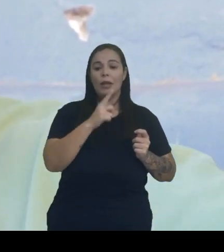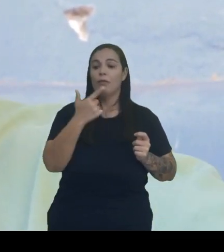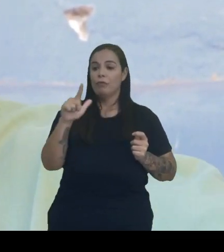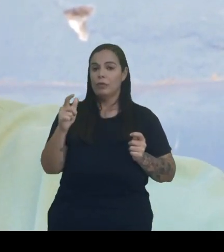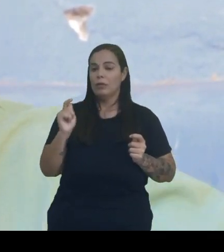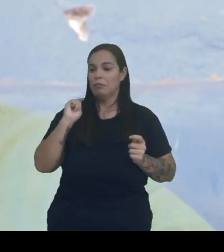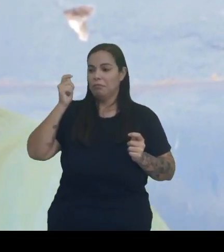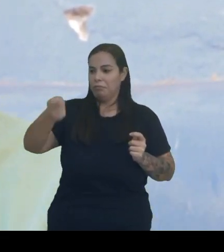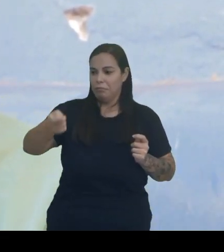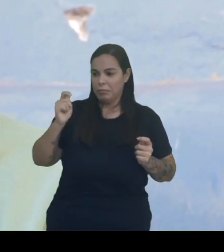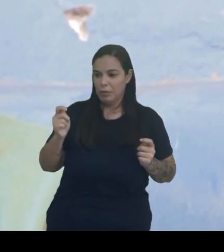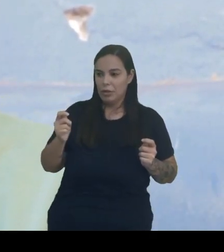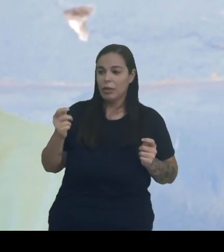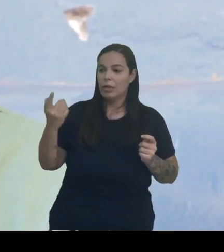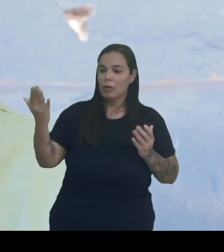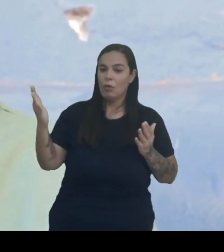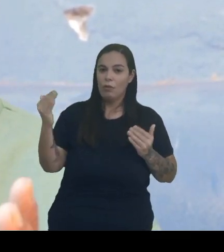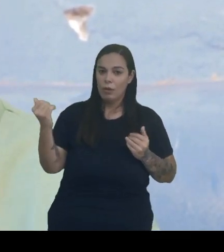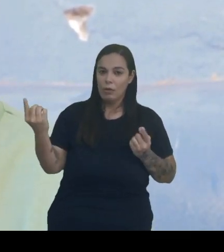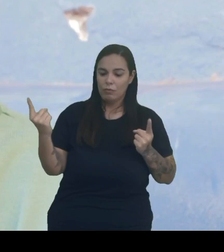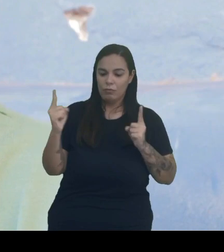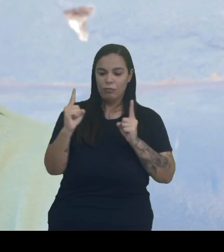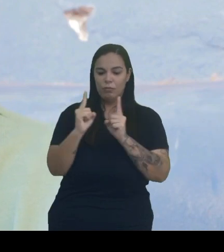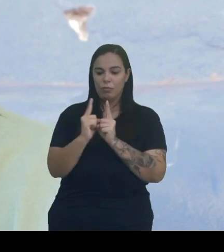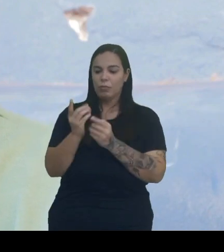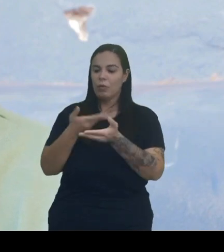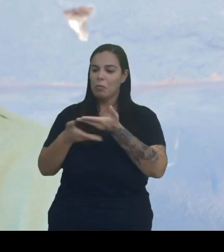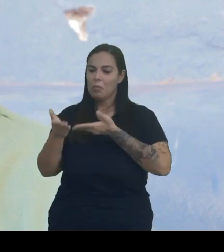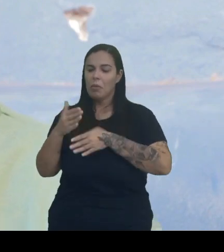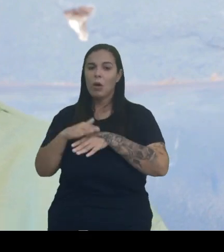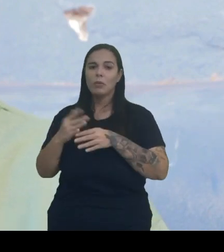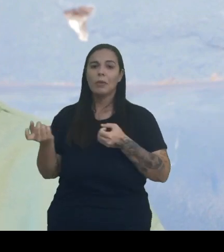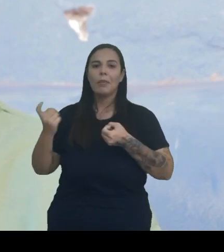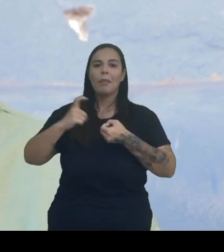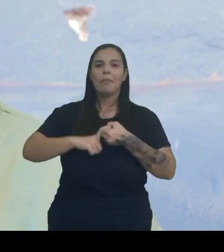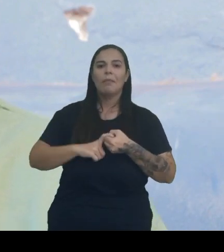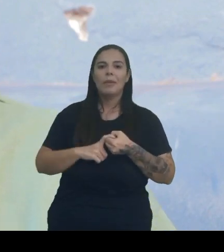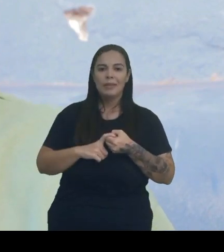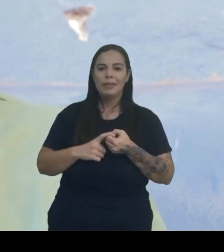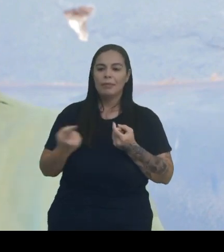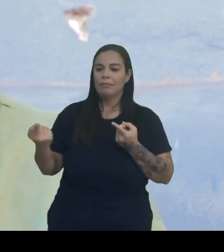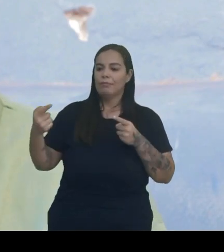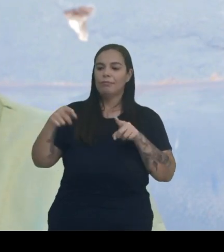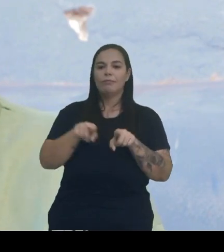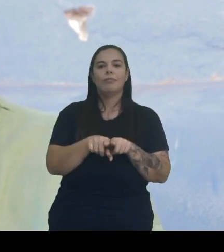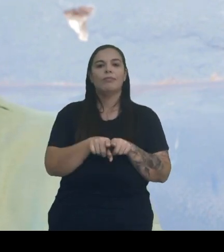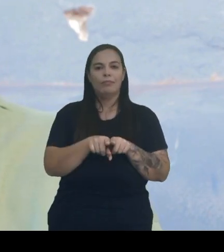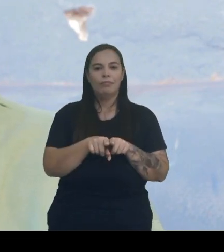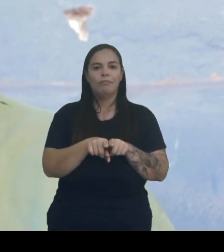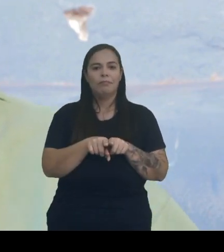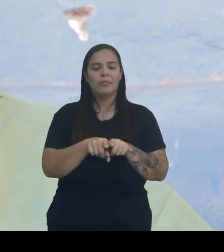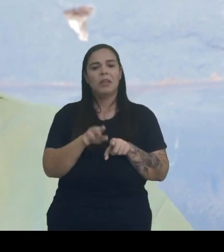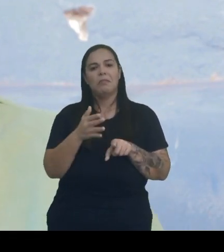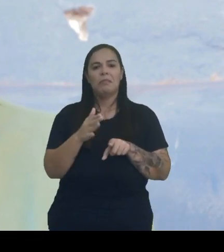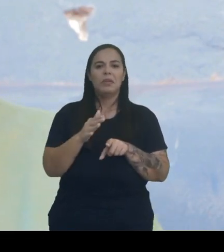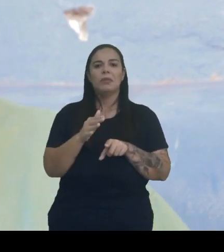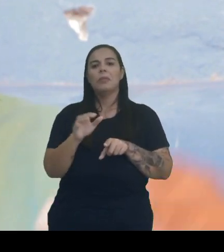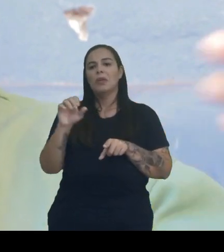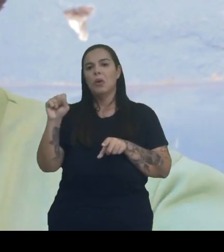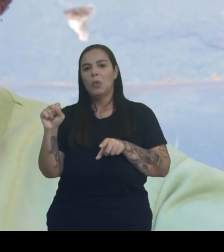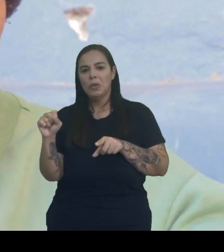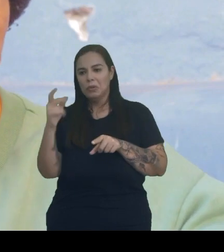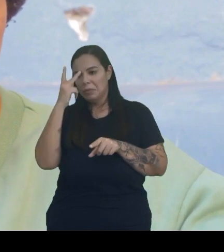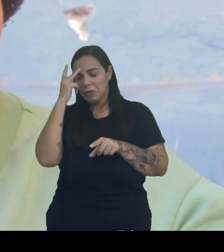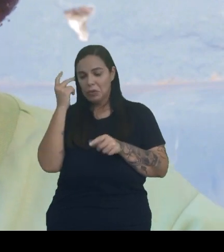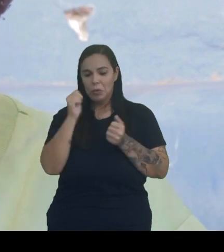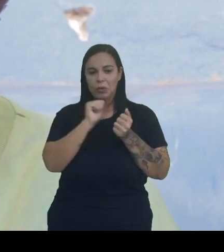dono dessa pescaria e eu sou essa. Aí chamava os dois, conversava, vamos fazer uma parceria. Juntava tudo numa só. Você